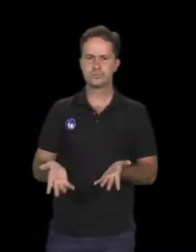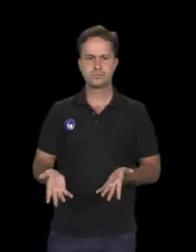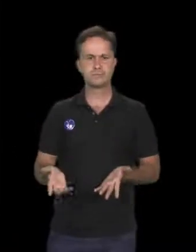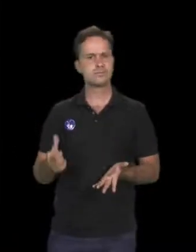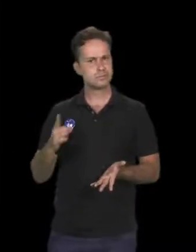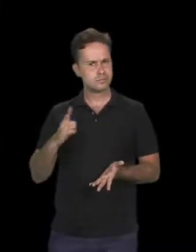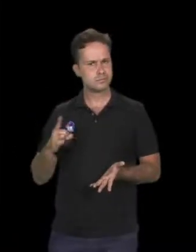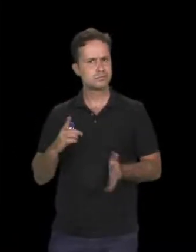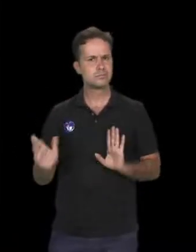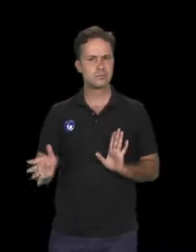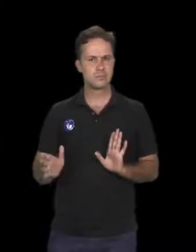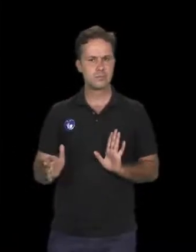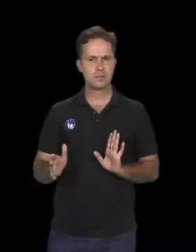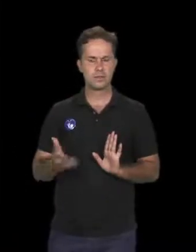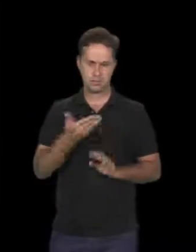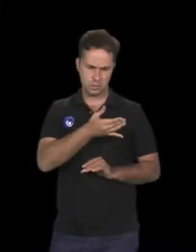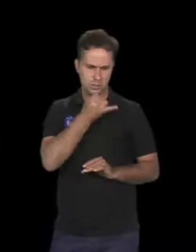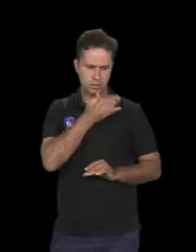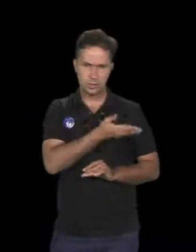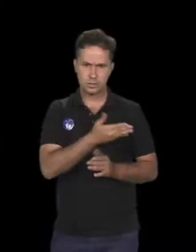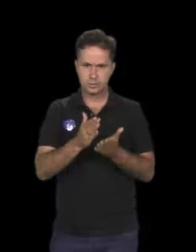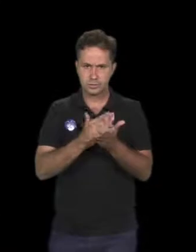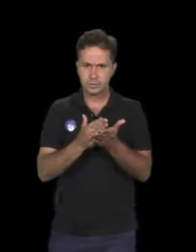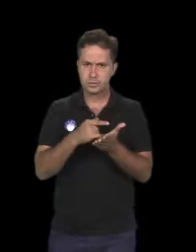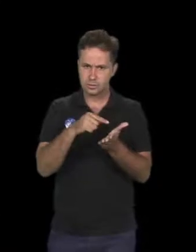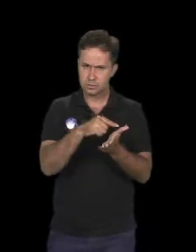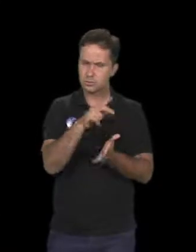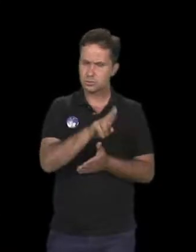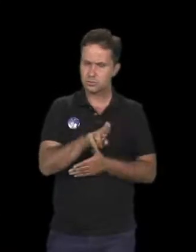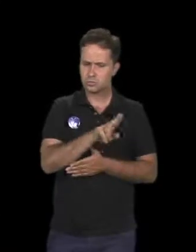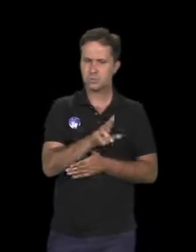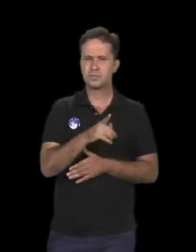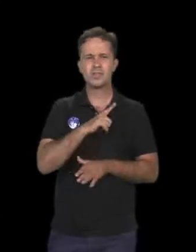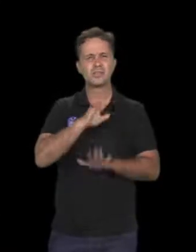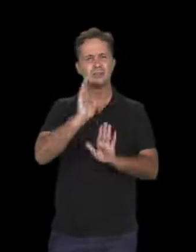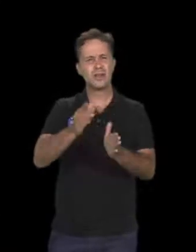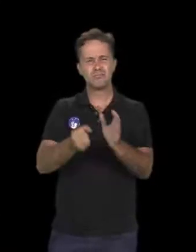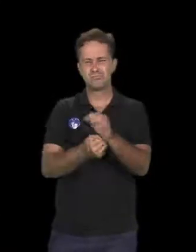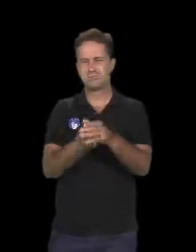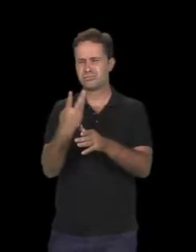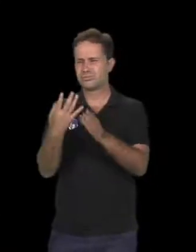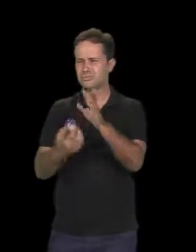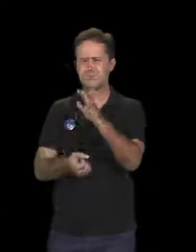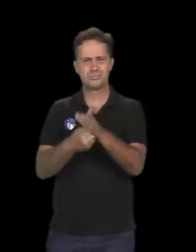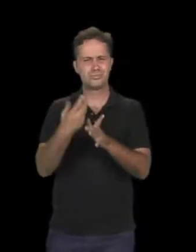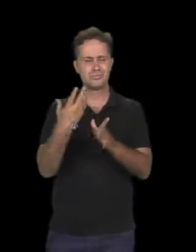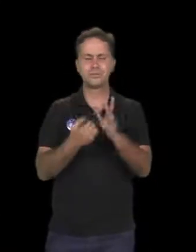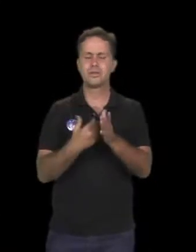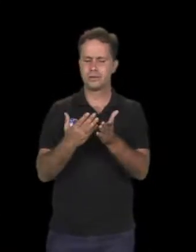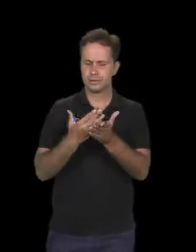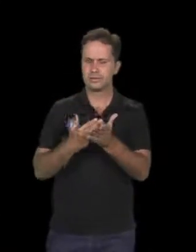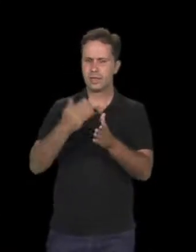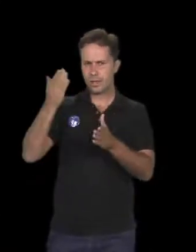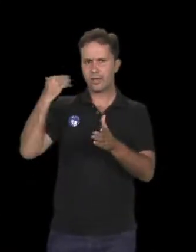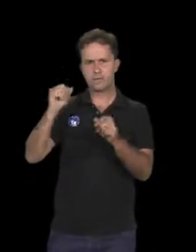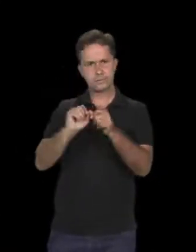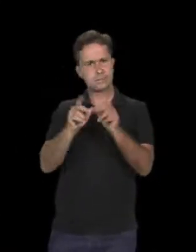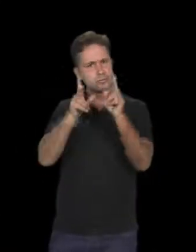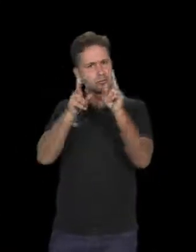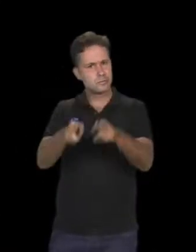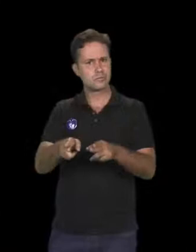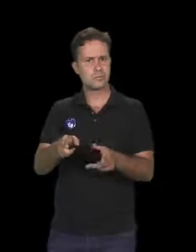enfim, inúmeras outras também fizeram isso. Mas, atualmente, a gente tem, né,